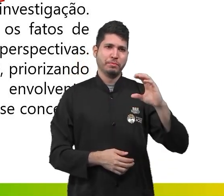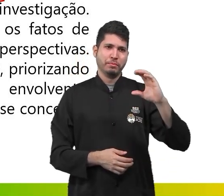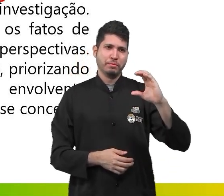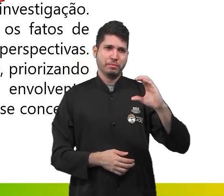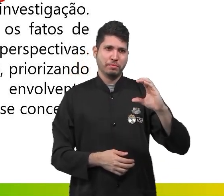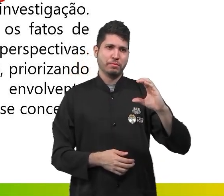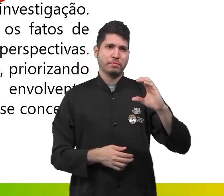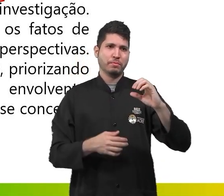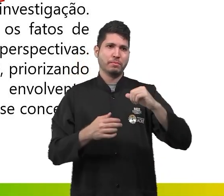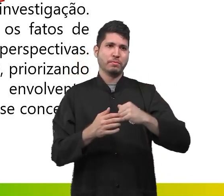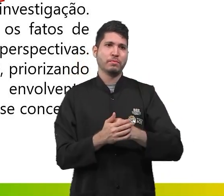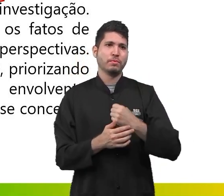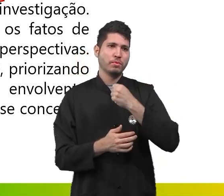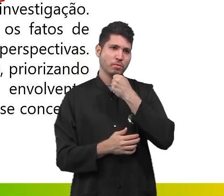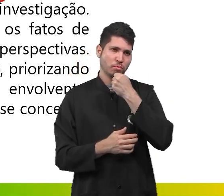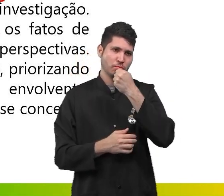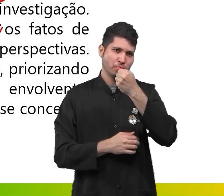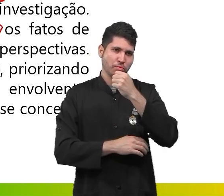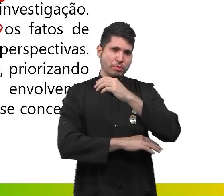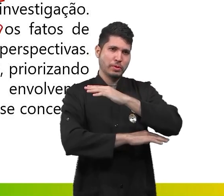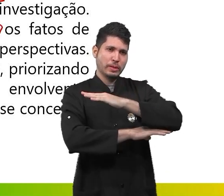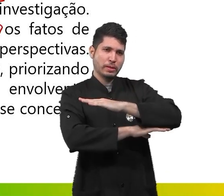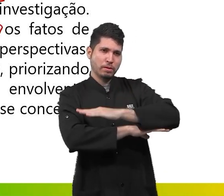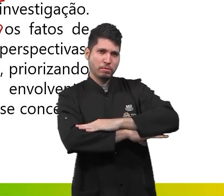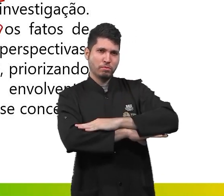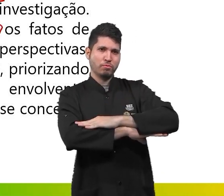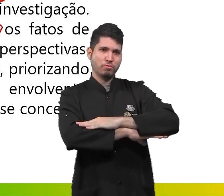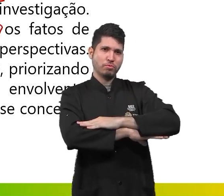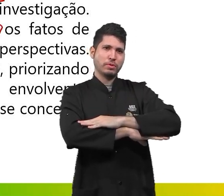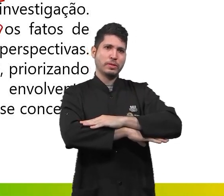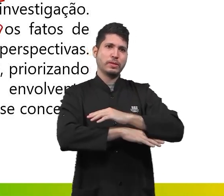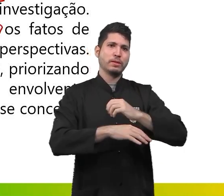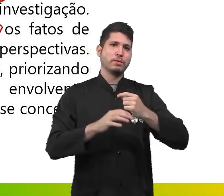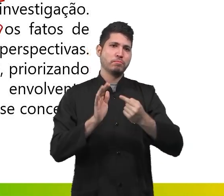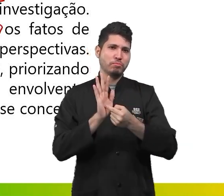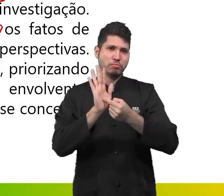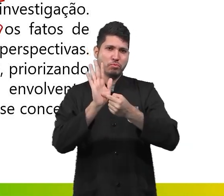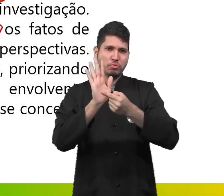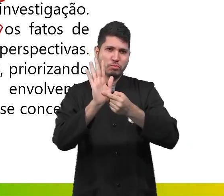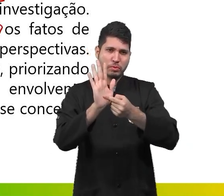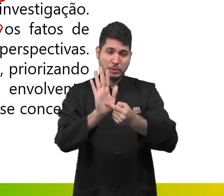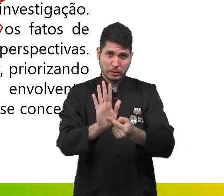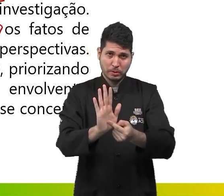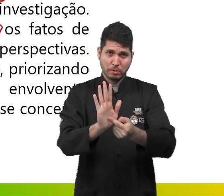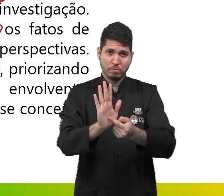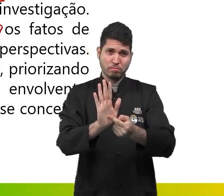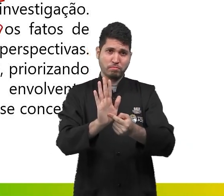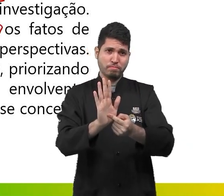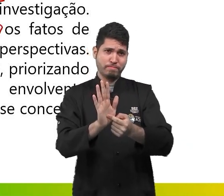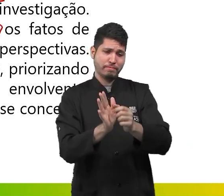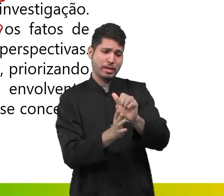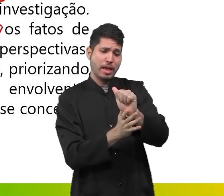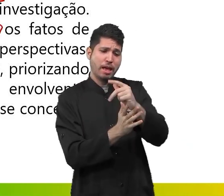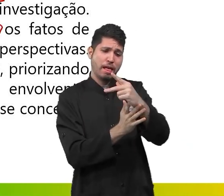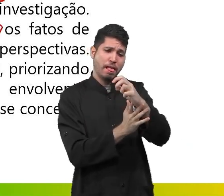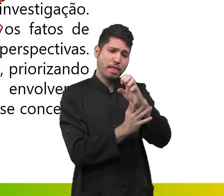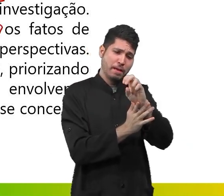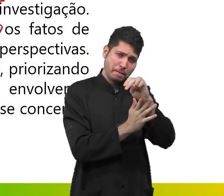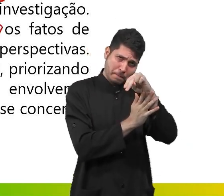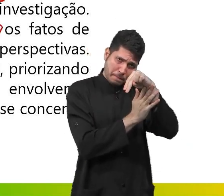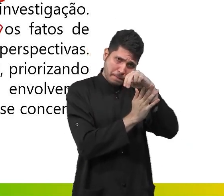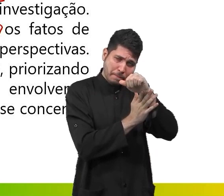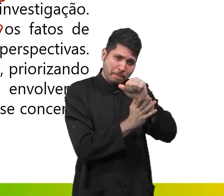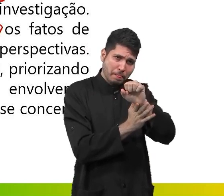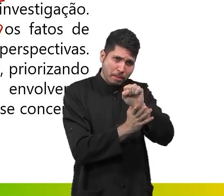de notícia que apresenta apenas os fatos. Não, essa palavra apenas é um termo de totalidade determinante, e ela não está